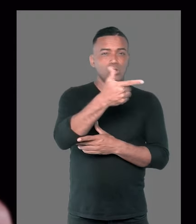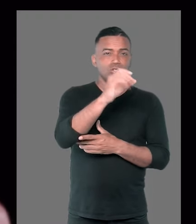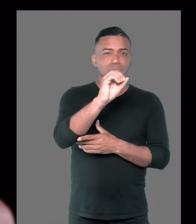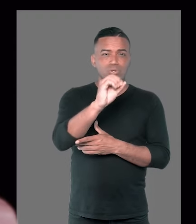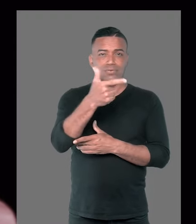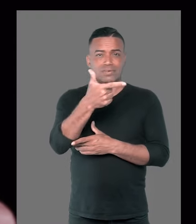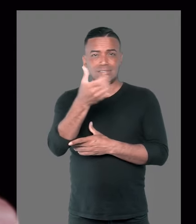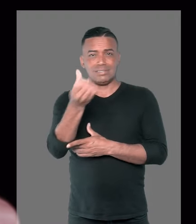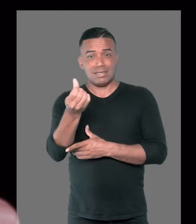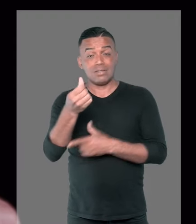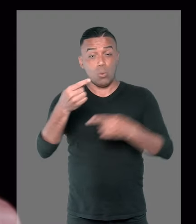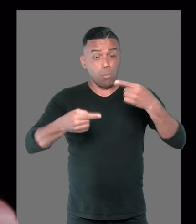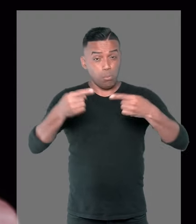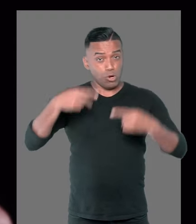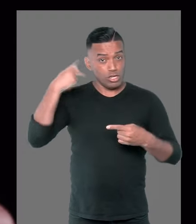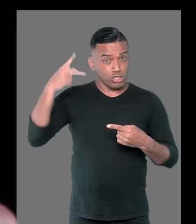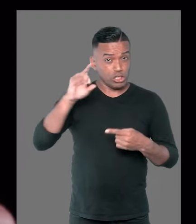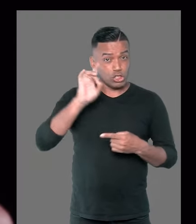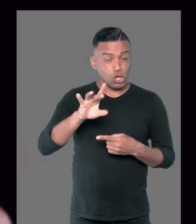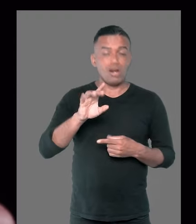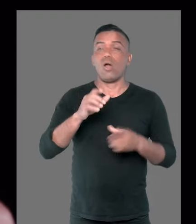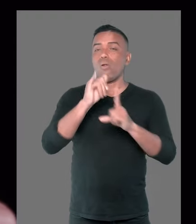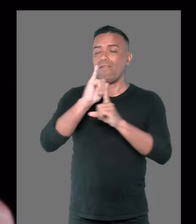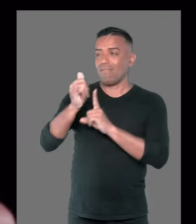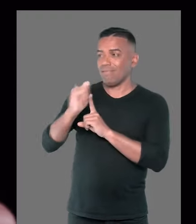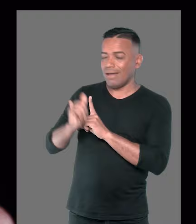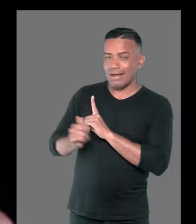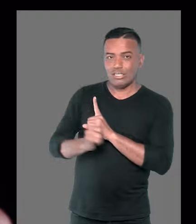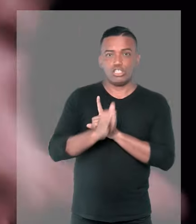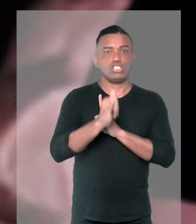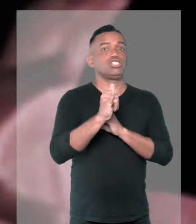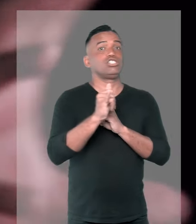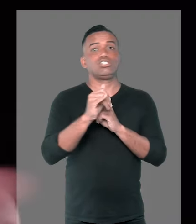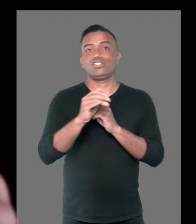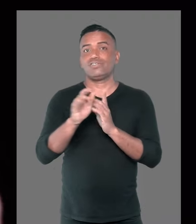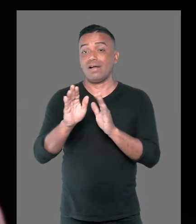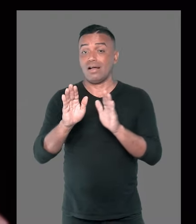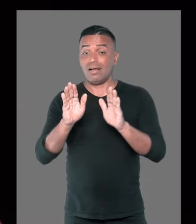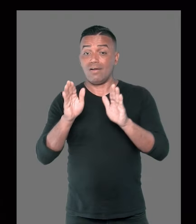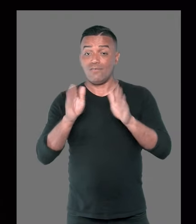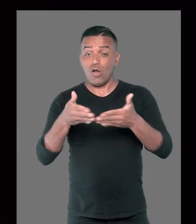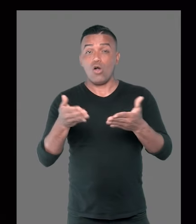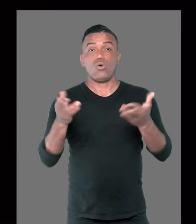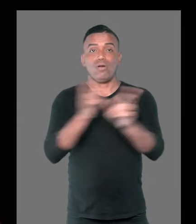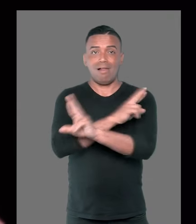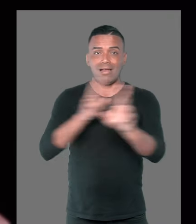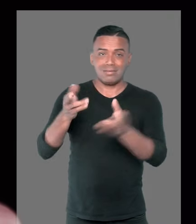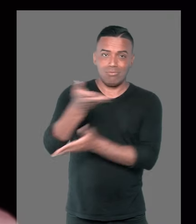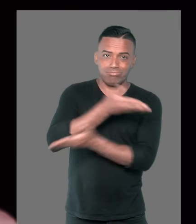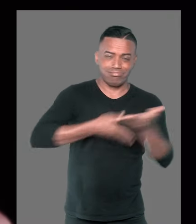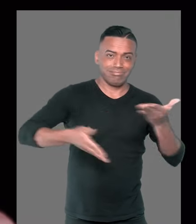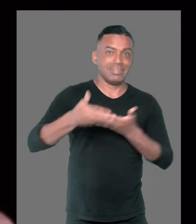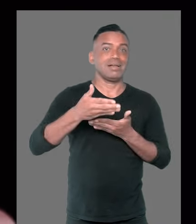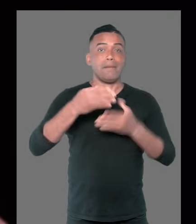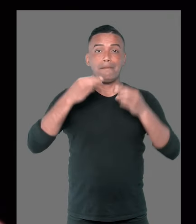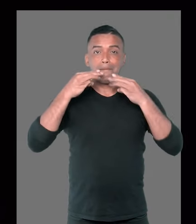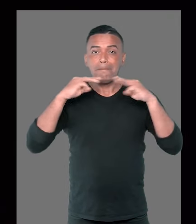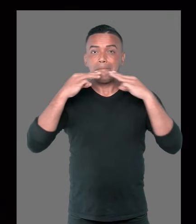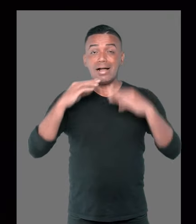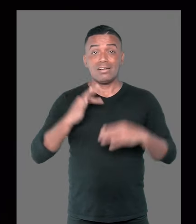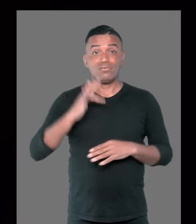política propriamente dito mas como Espaço das narrativas Onde estão é no Pilar das interações do marketing do Futuro uma boa parte